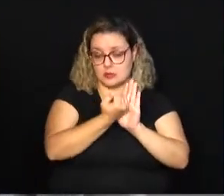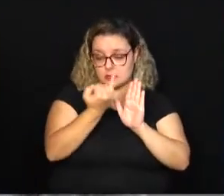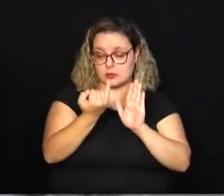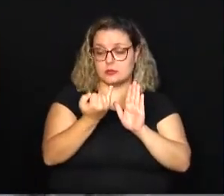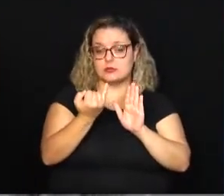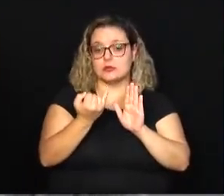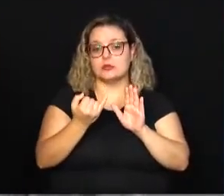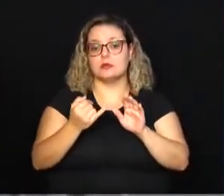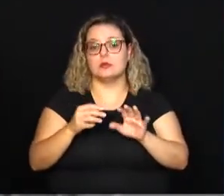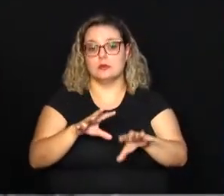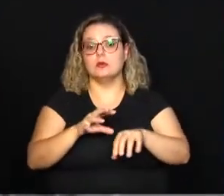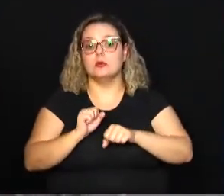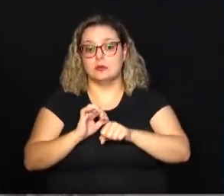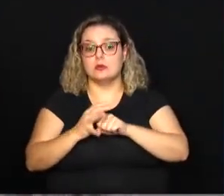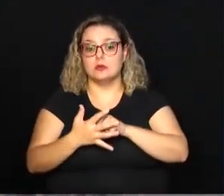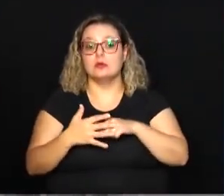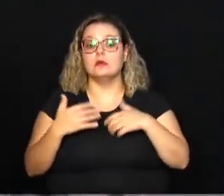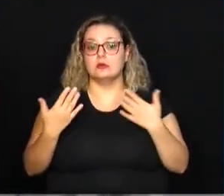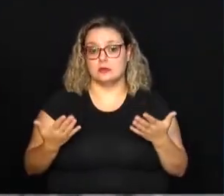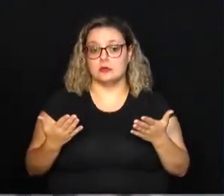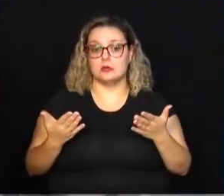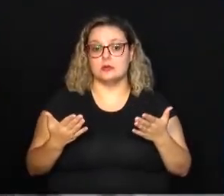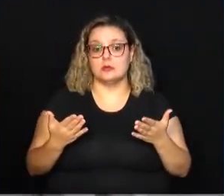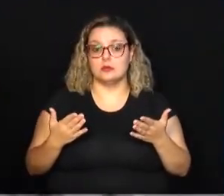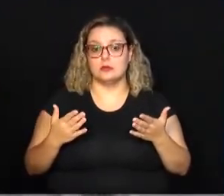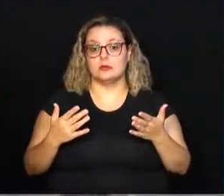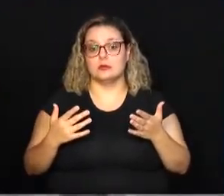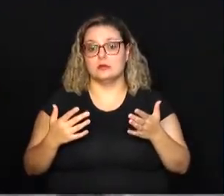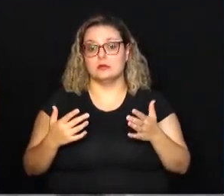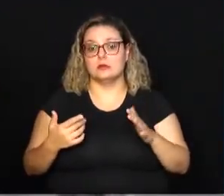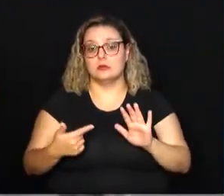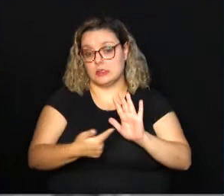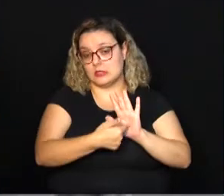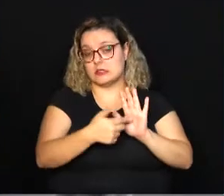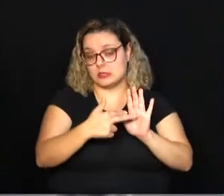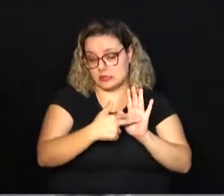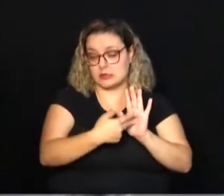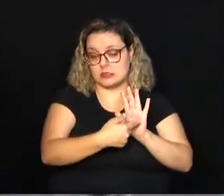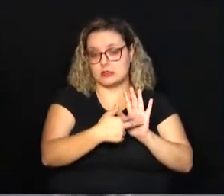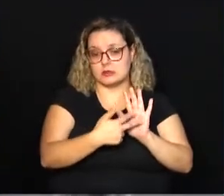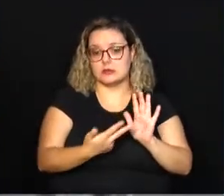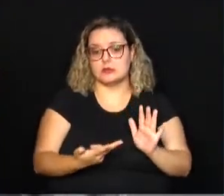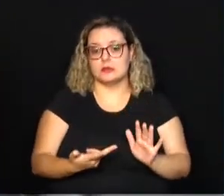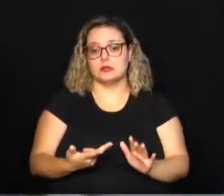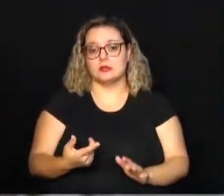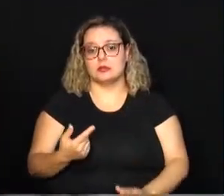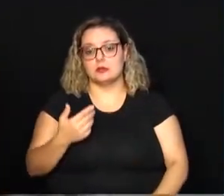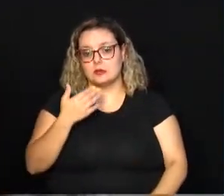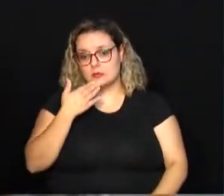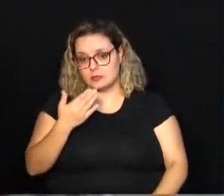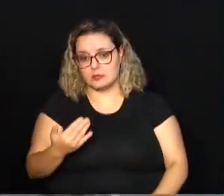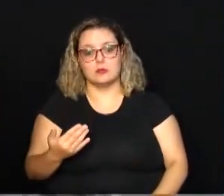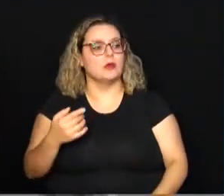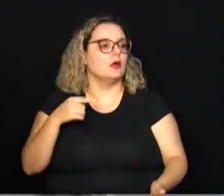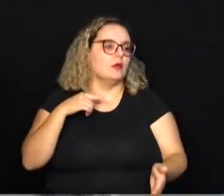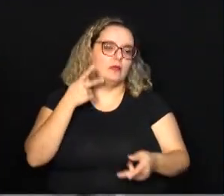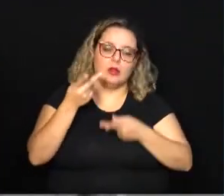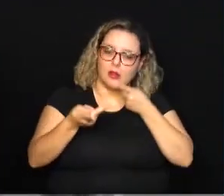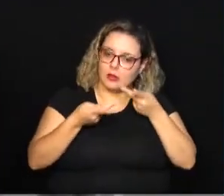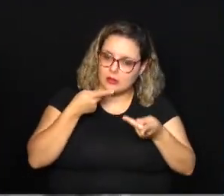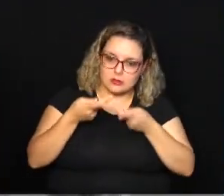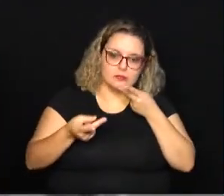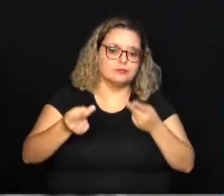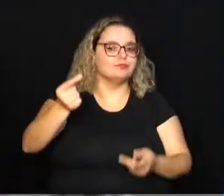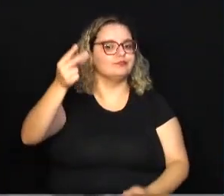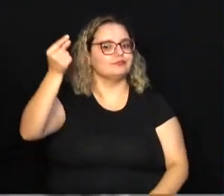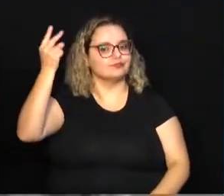da contaminação. Nesse sentido, por isso que nós temos eu tenho insistido isso já há algum tempo, olha, faz